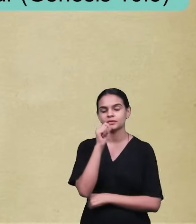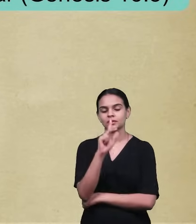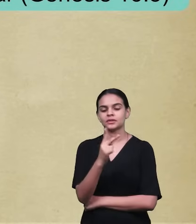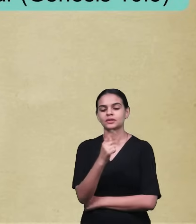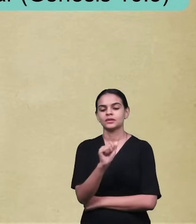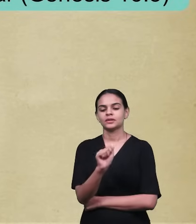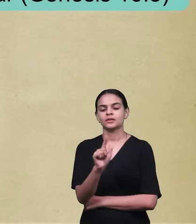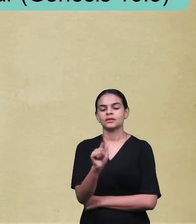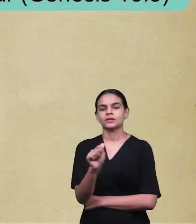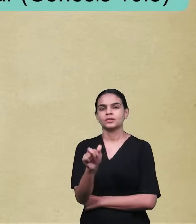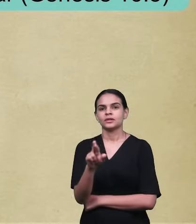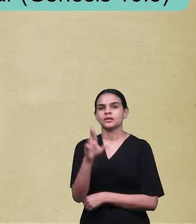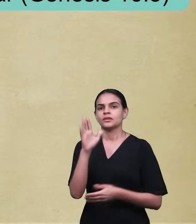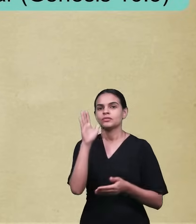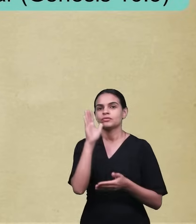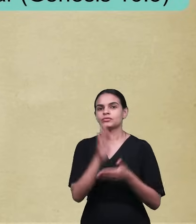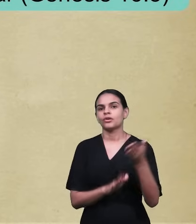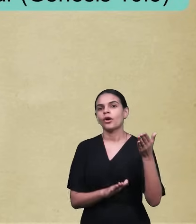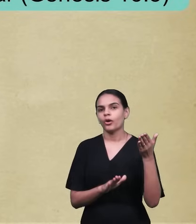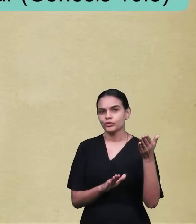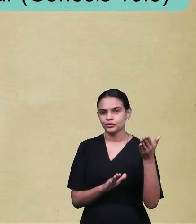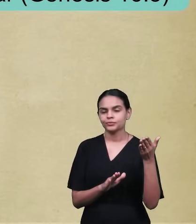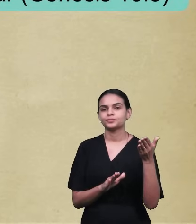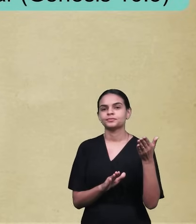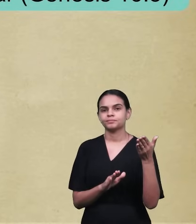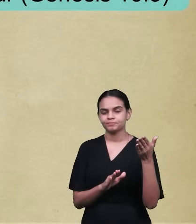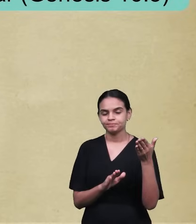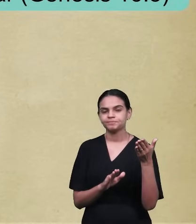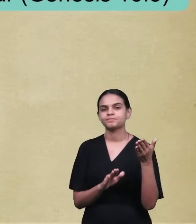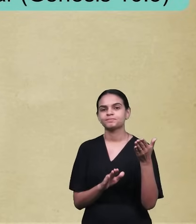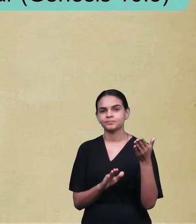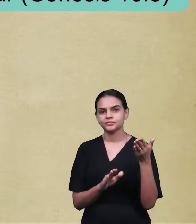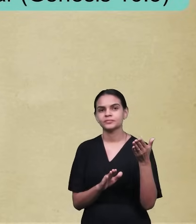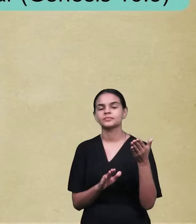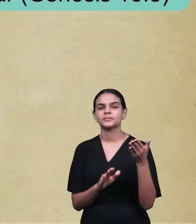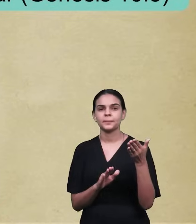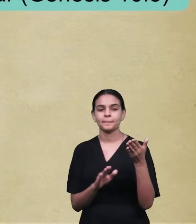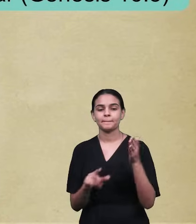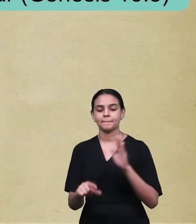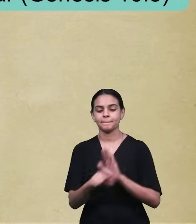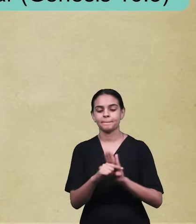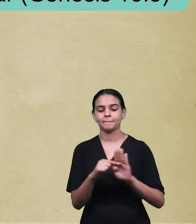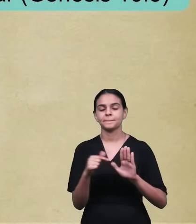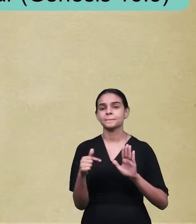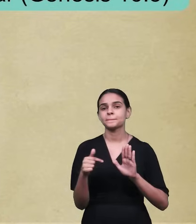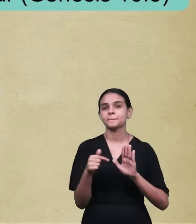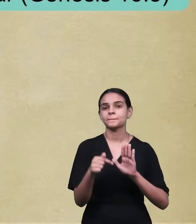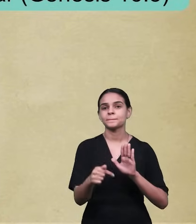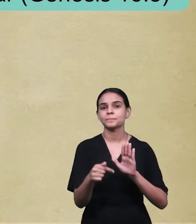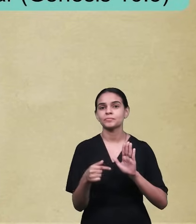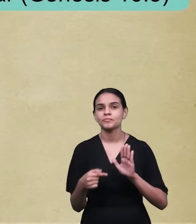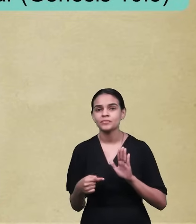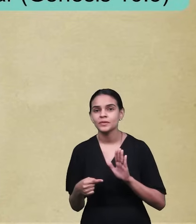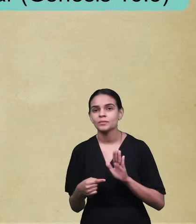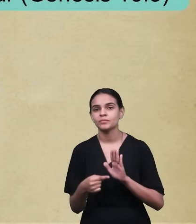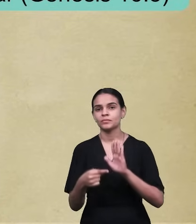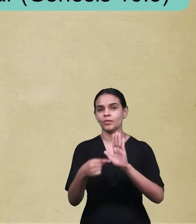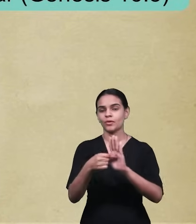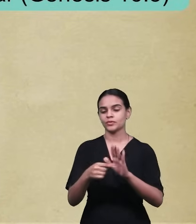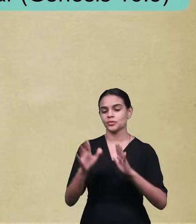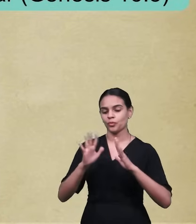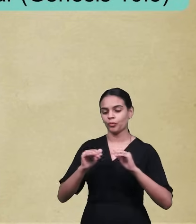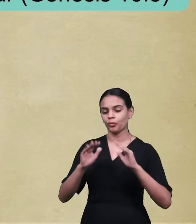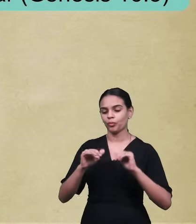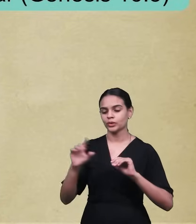né, expressa os conflitos e a fuga de Agar. E agora no versículo 7, o encontro com o anjo. Esse momento